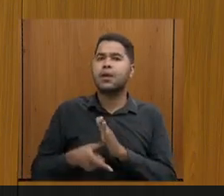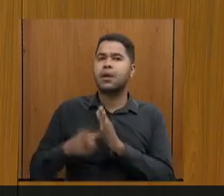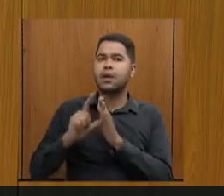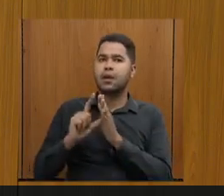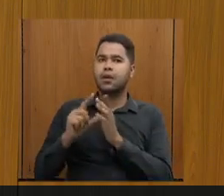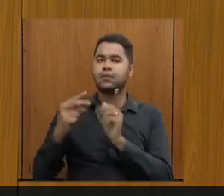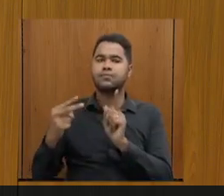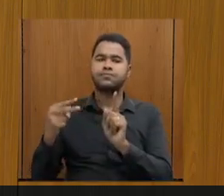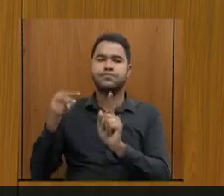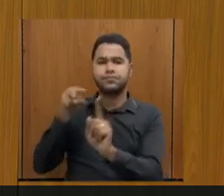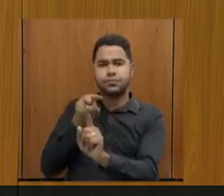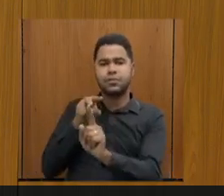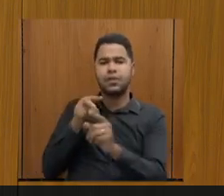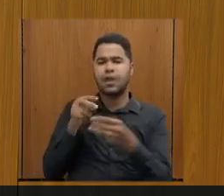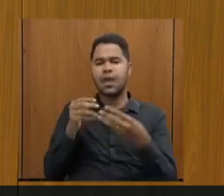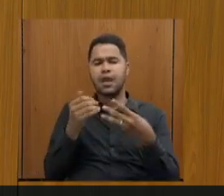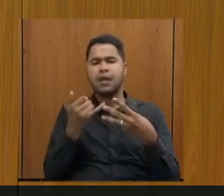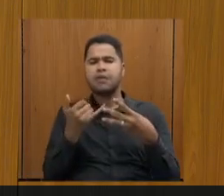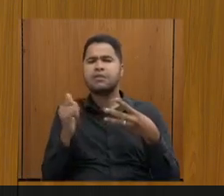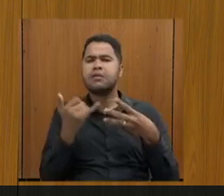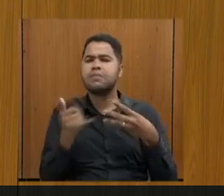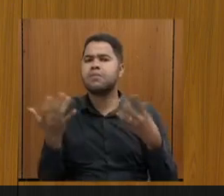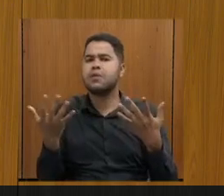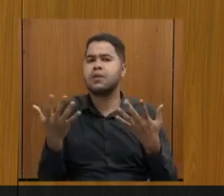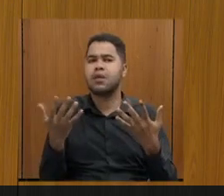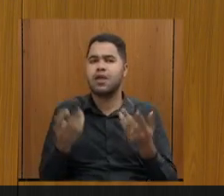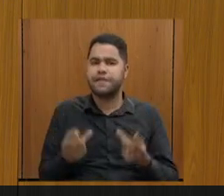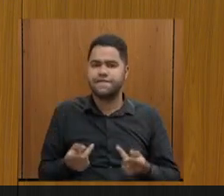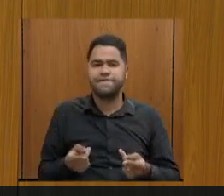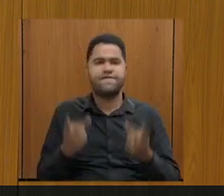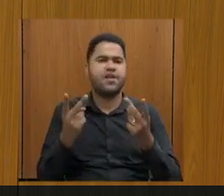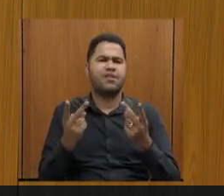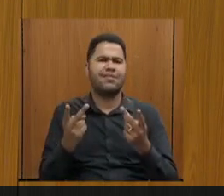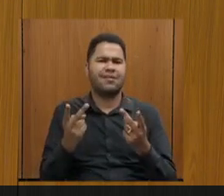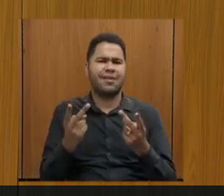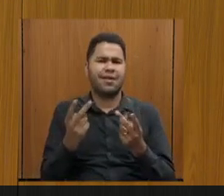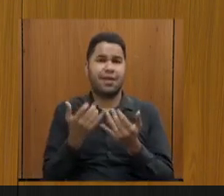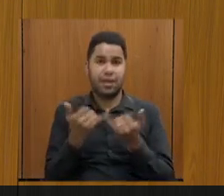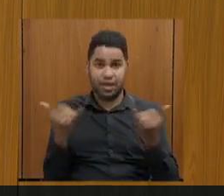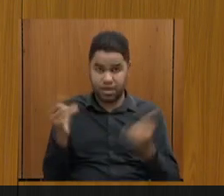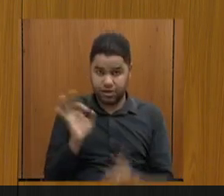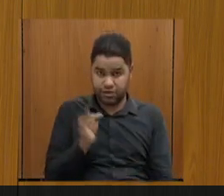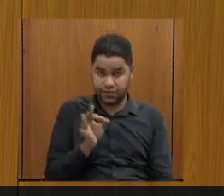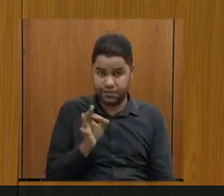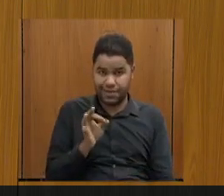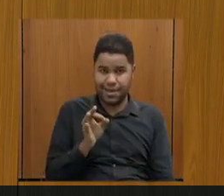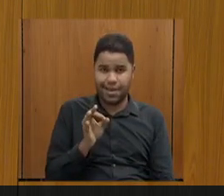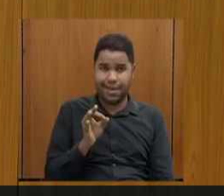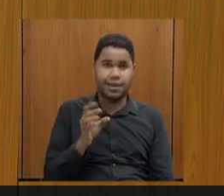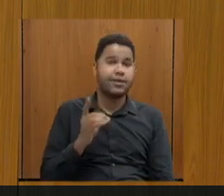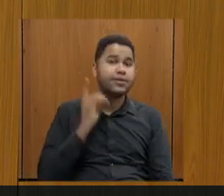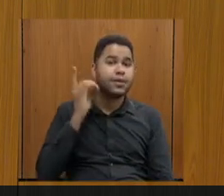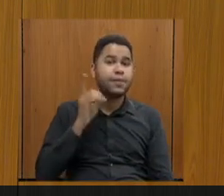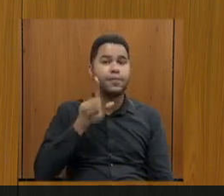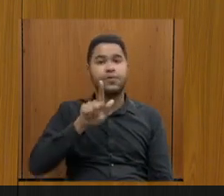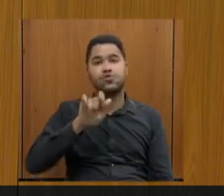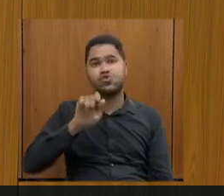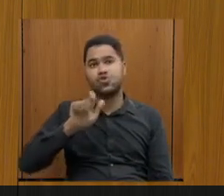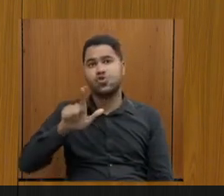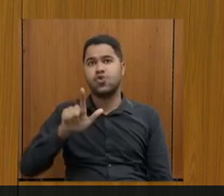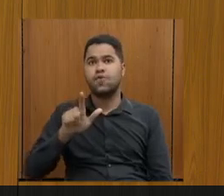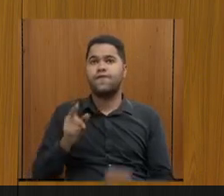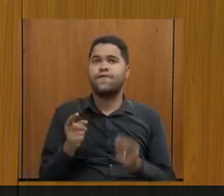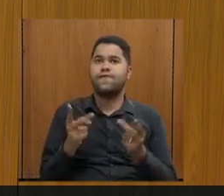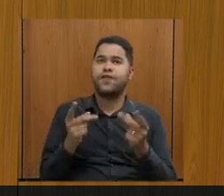da Cemig era de vender energia é isso de putativos vender energia para outros